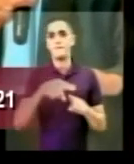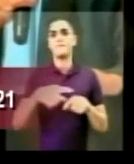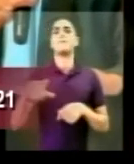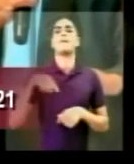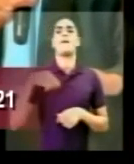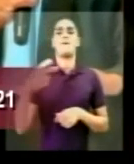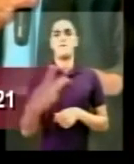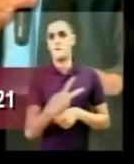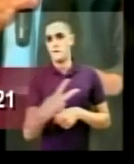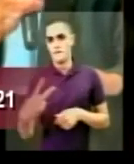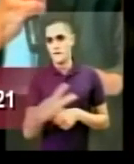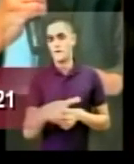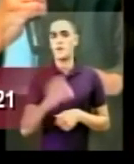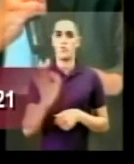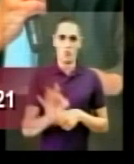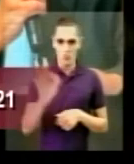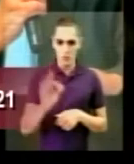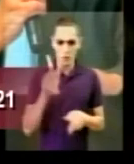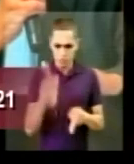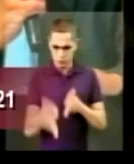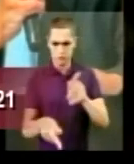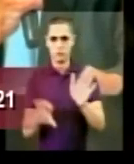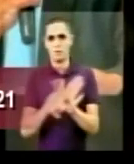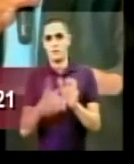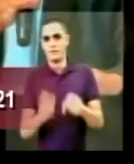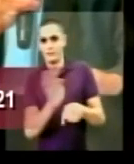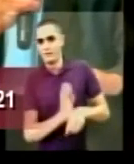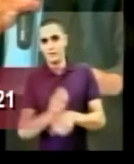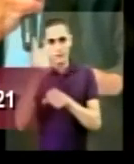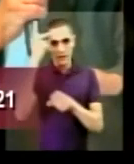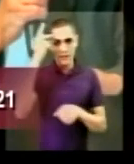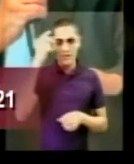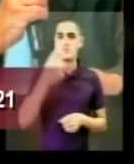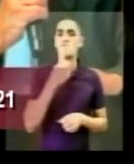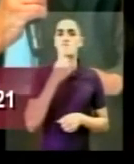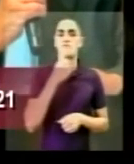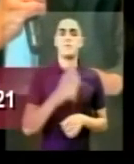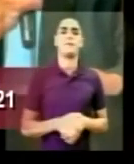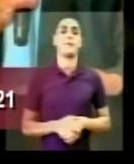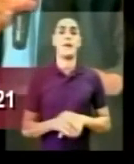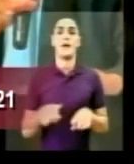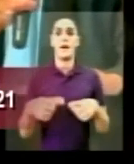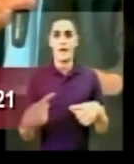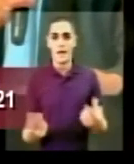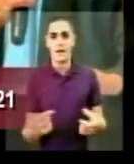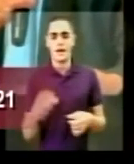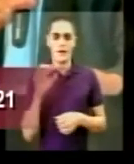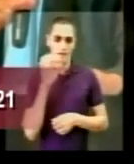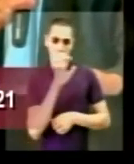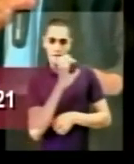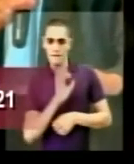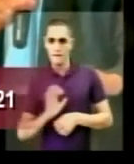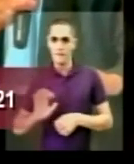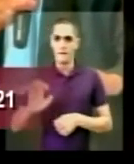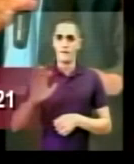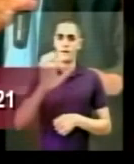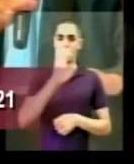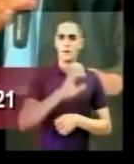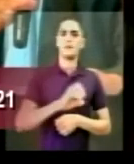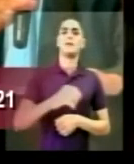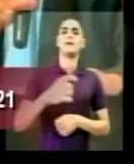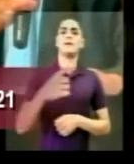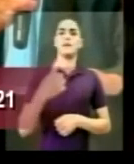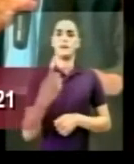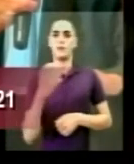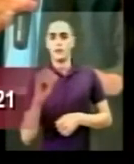da população no vermelho. Em relação às regiões, 10 estão no laranja e 7